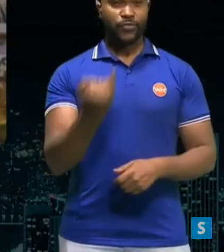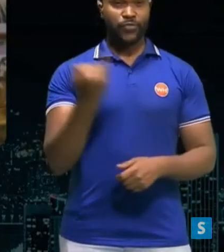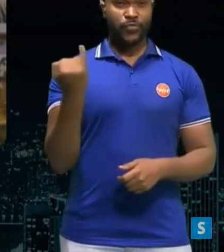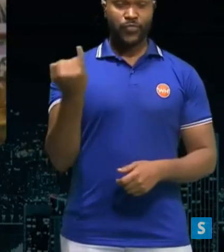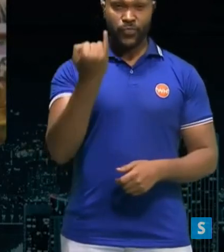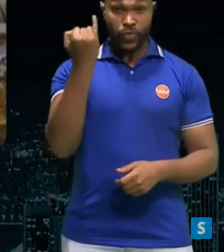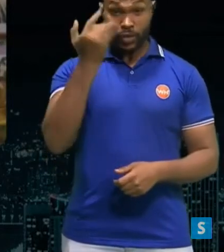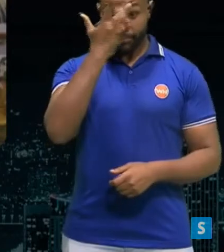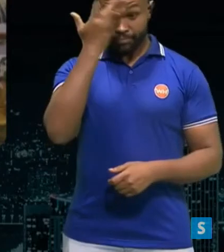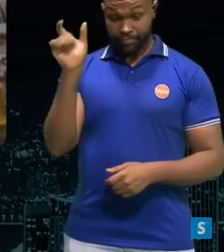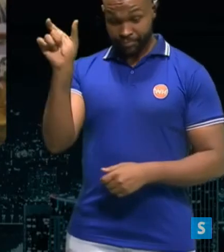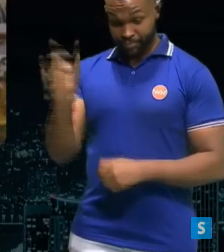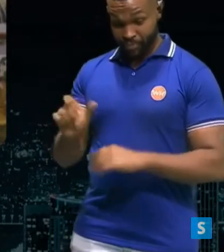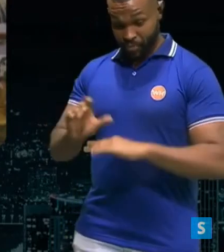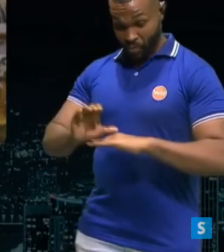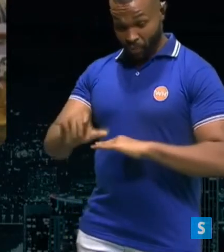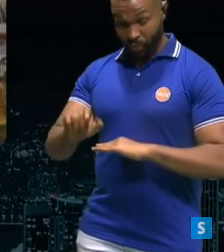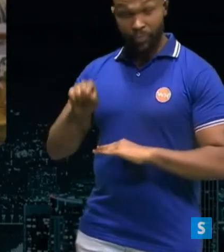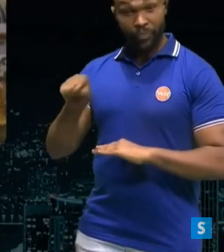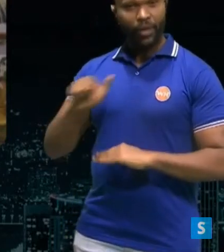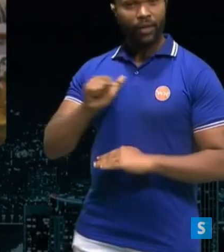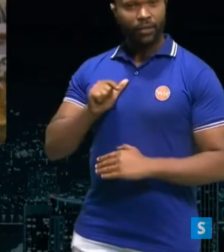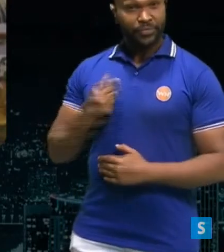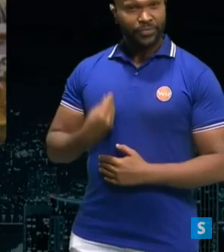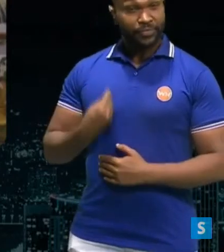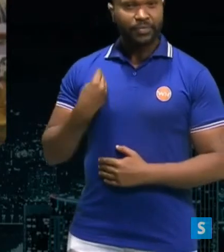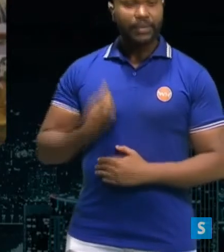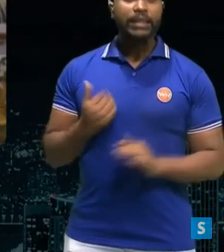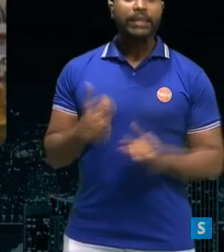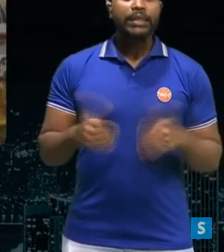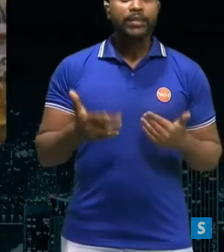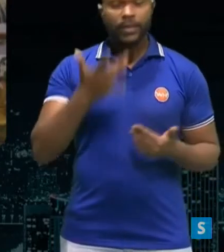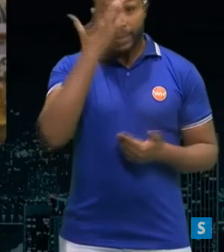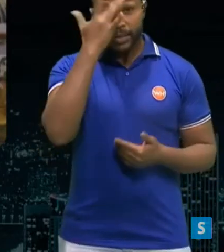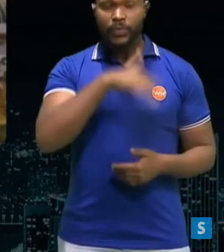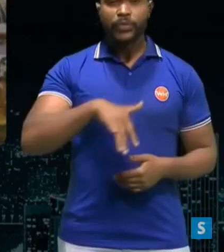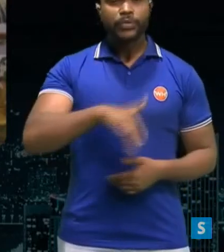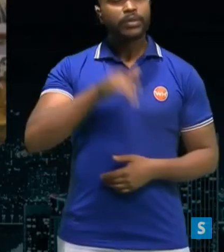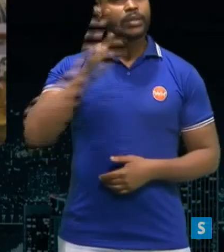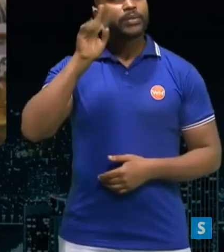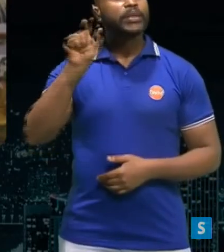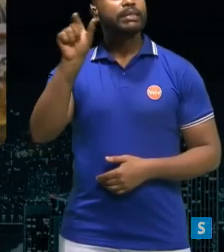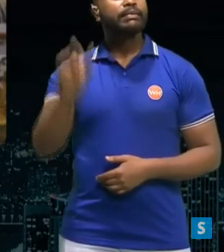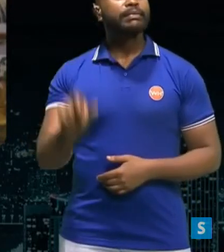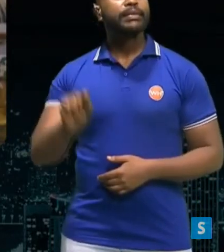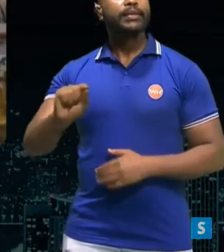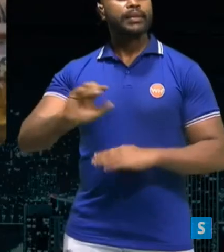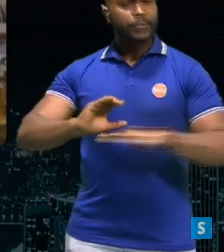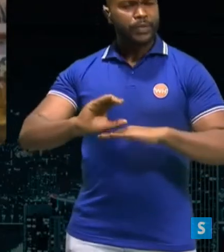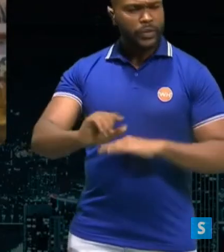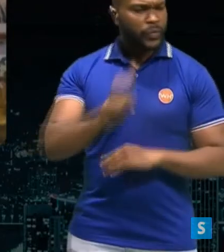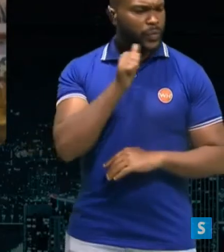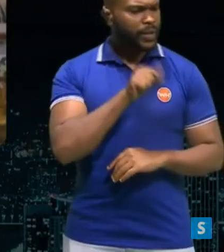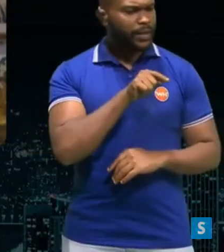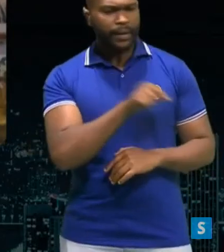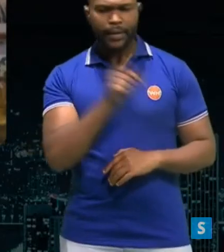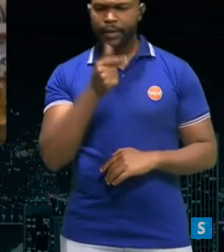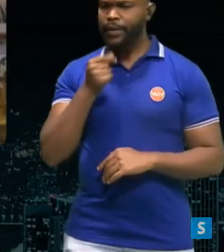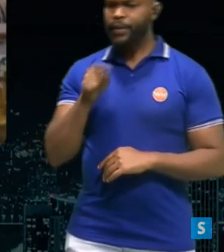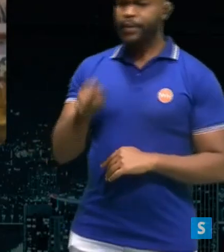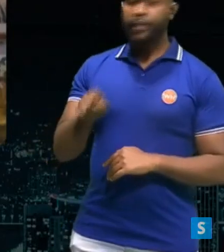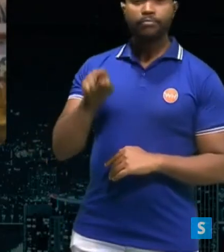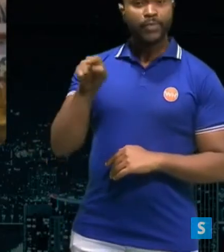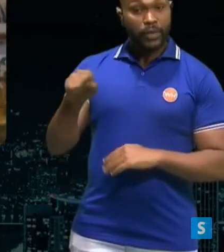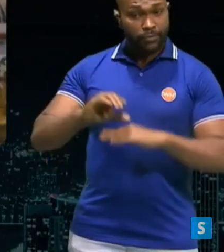para um investidor ele tá ali presente então quando as pessoas imaginam a quem é o investidor ela é ele eu